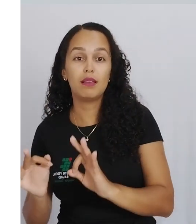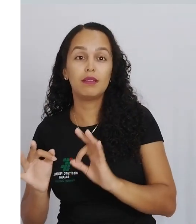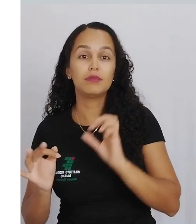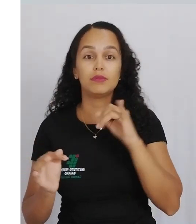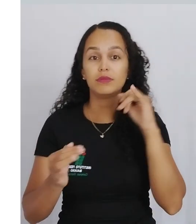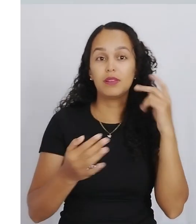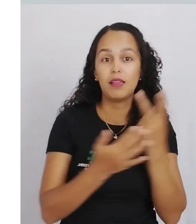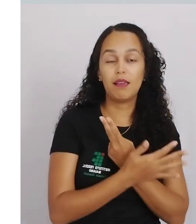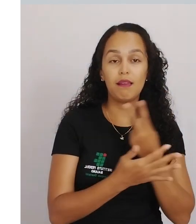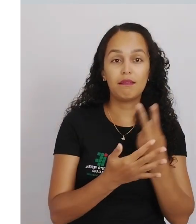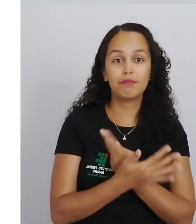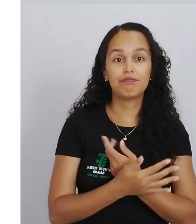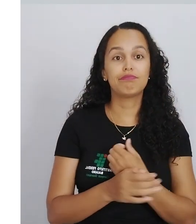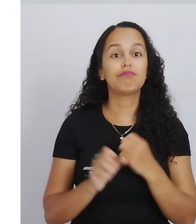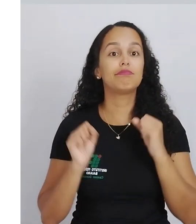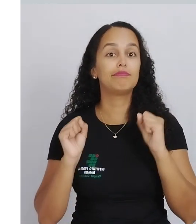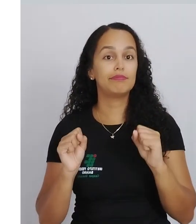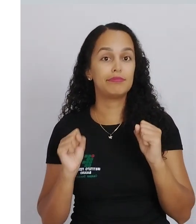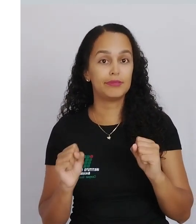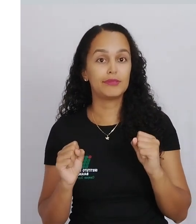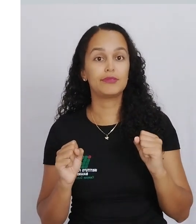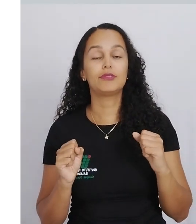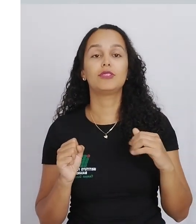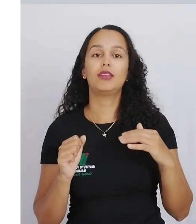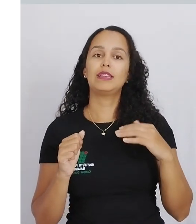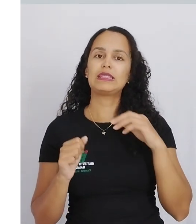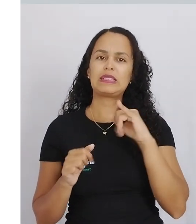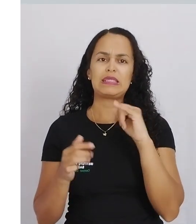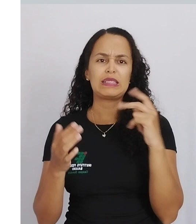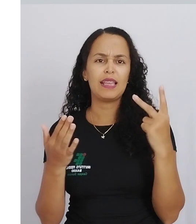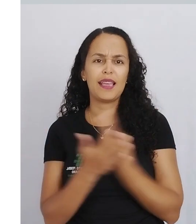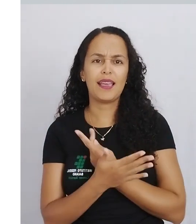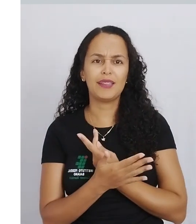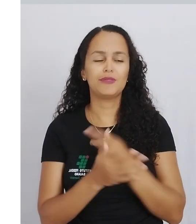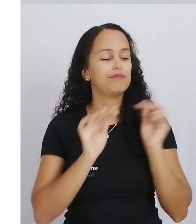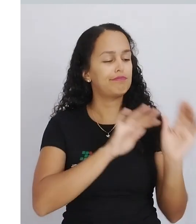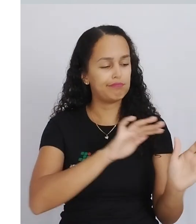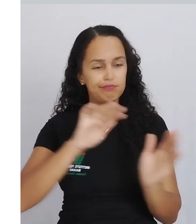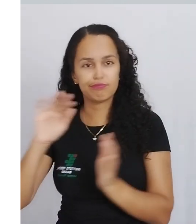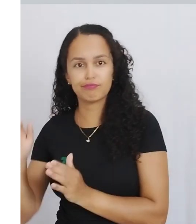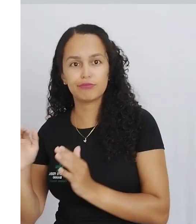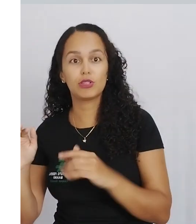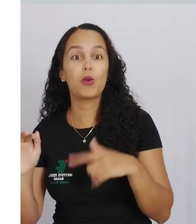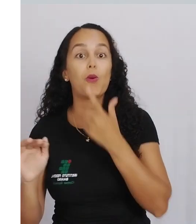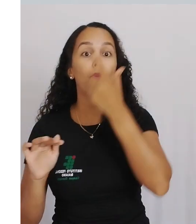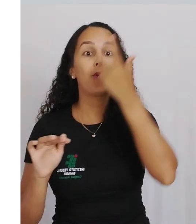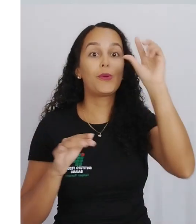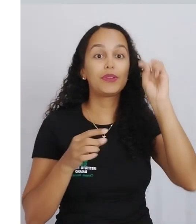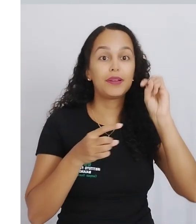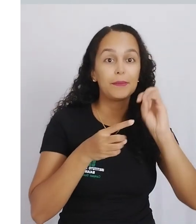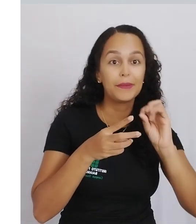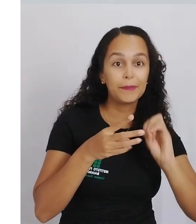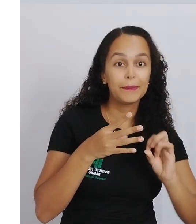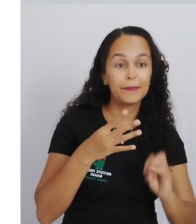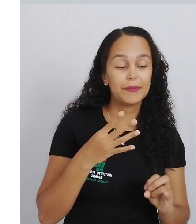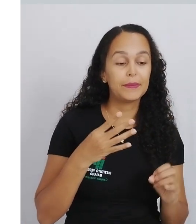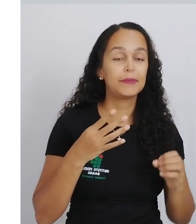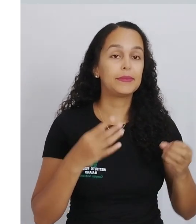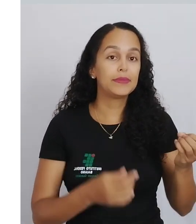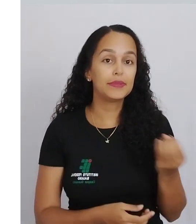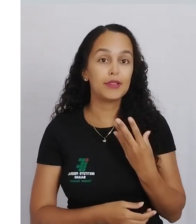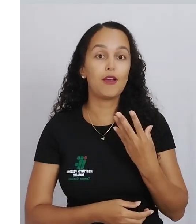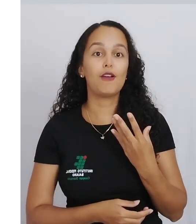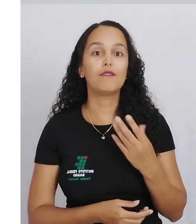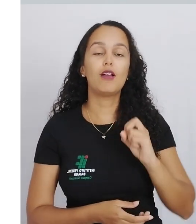errado, tá? Ela pode ser questionada e você descartar e partir para uma outra hipótese. Ou então você pode simplesmente,